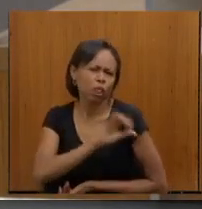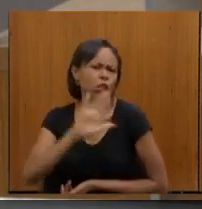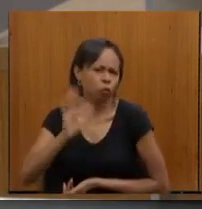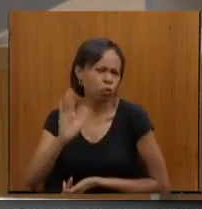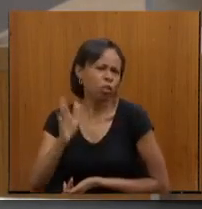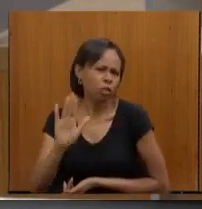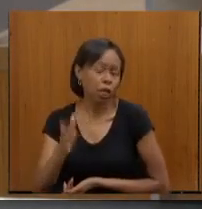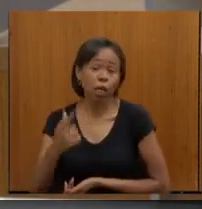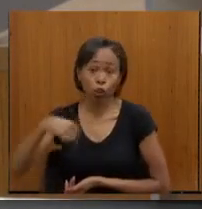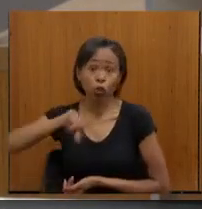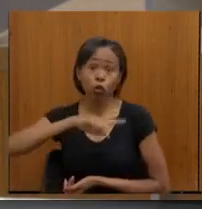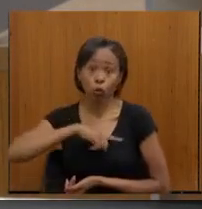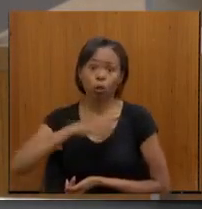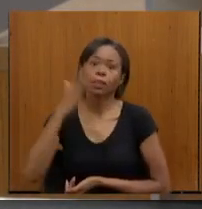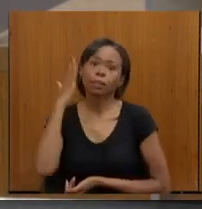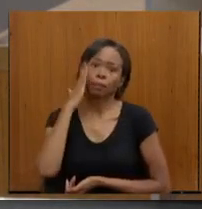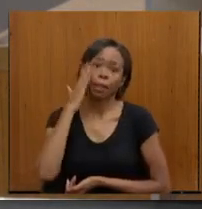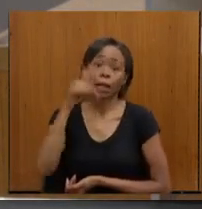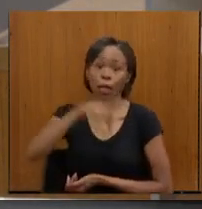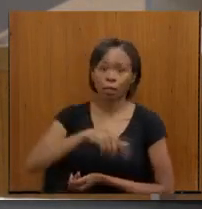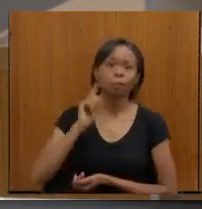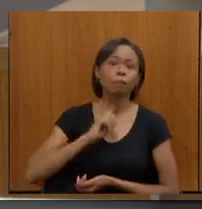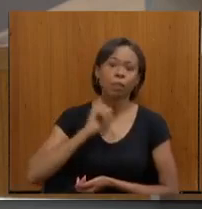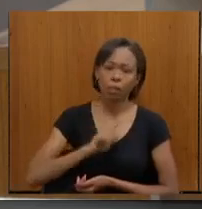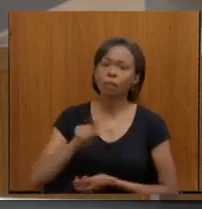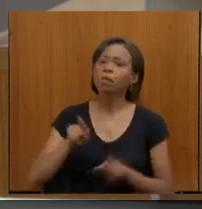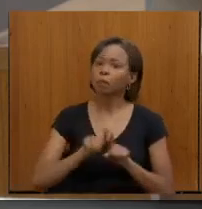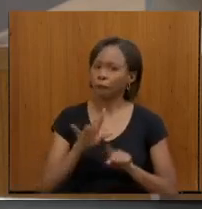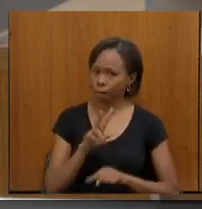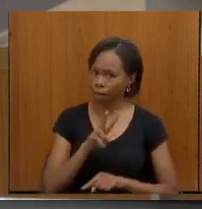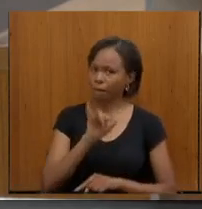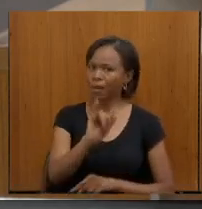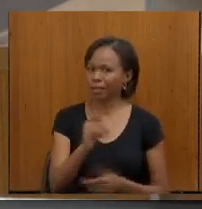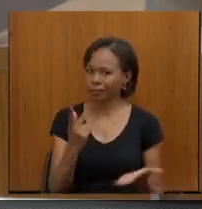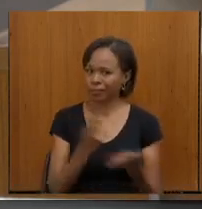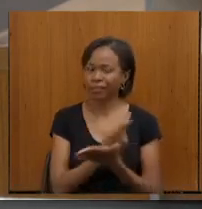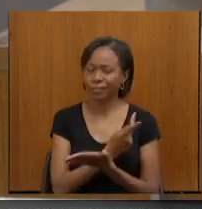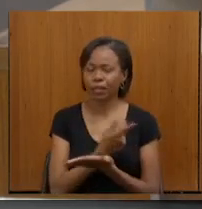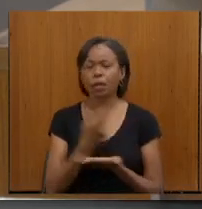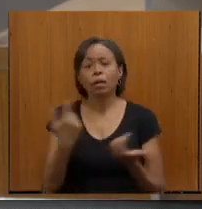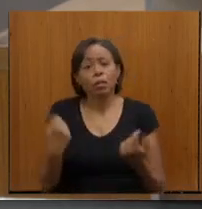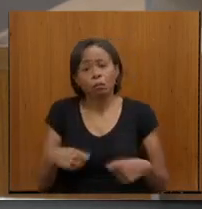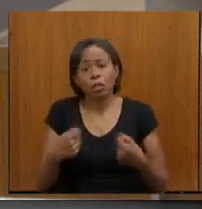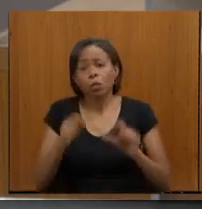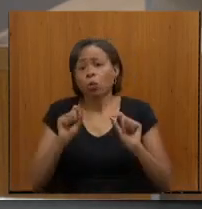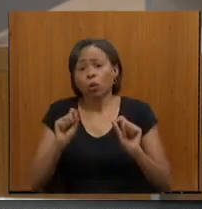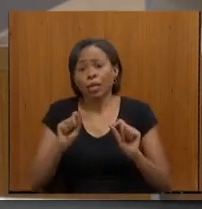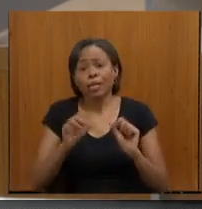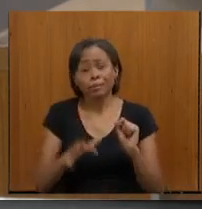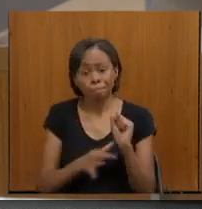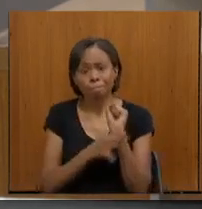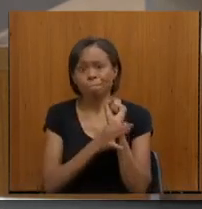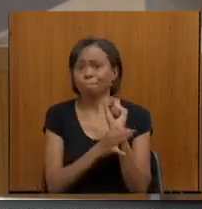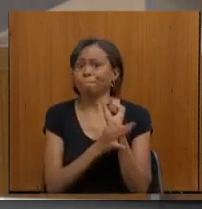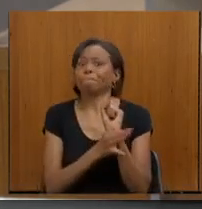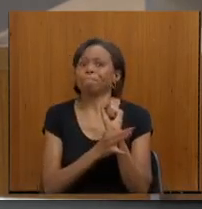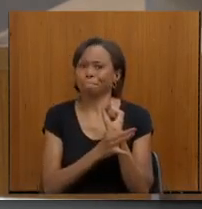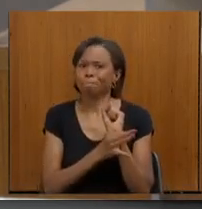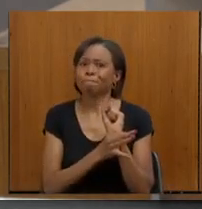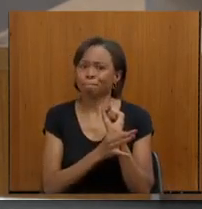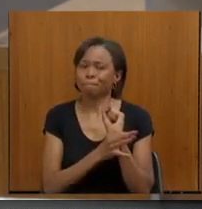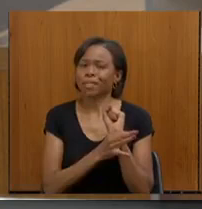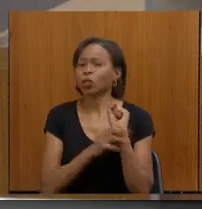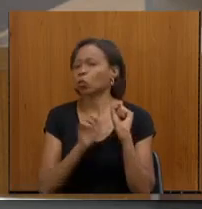bastante convicção de que isso ocorrerá também aqui em Minas Gerais é Preciso fazê-lo com a segurança de que